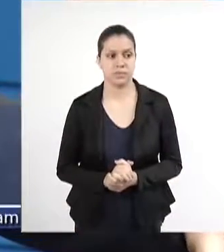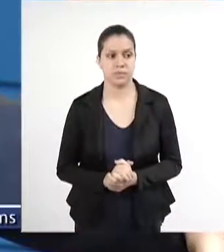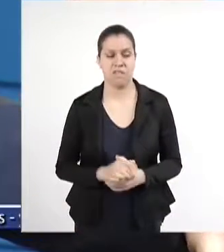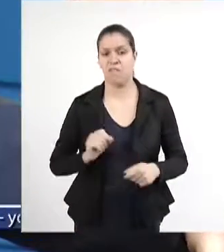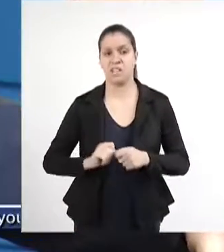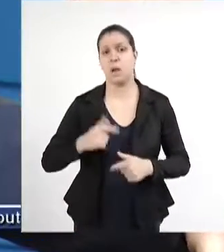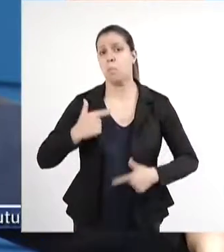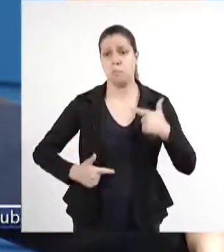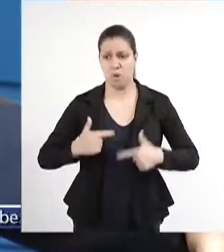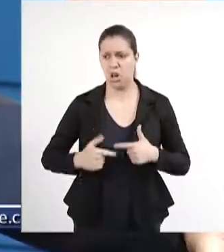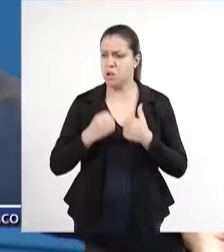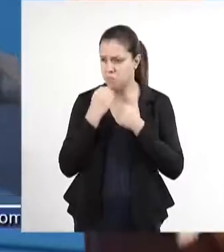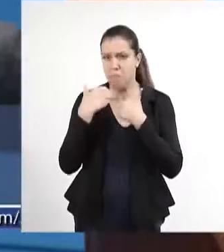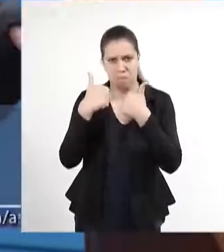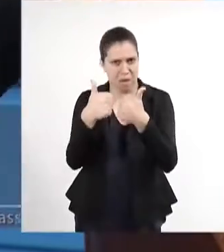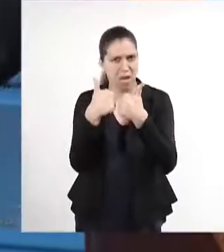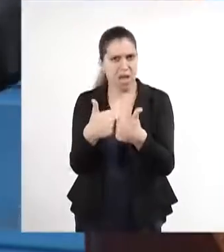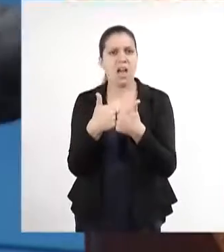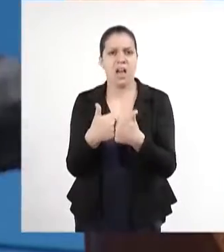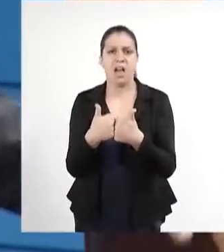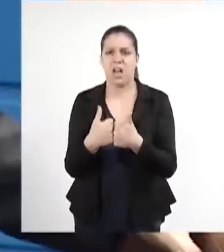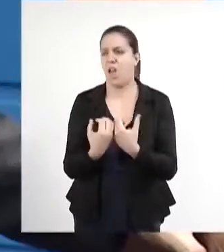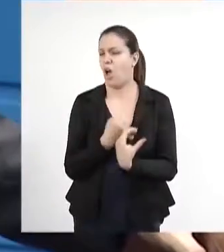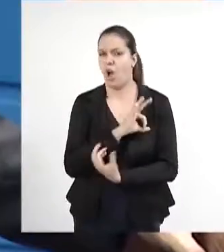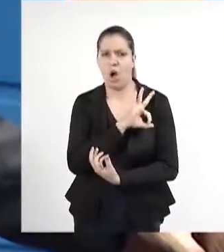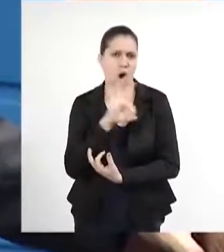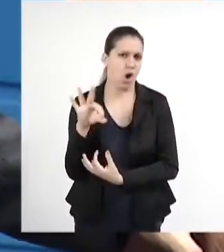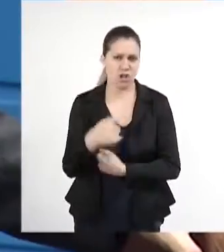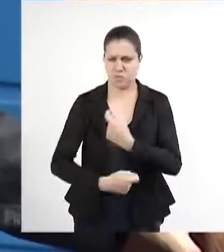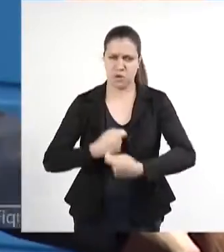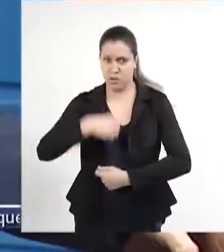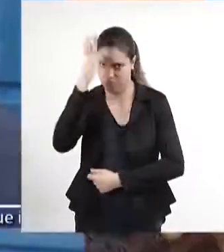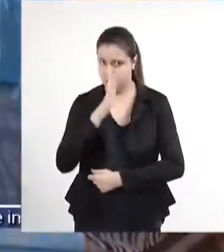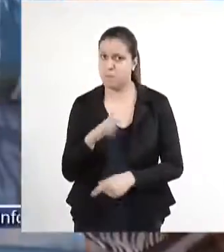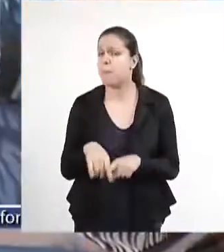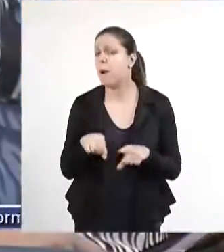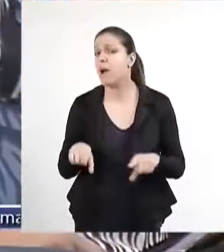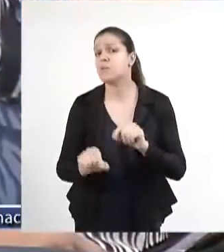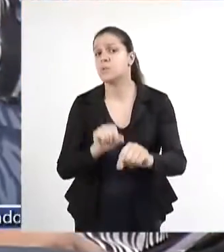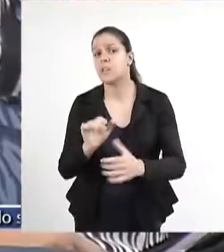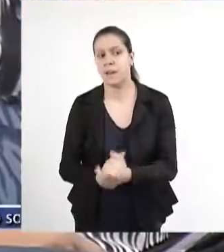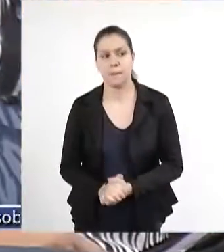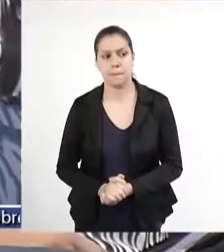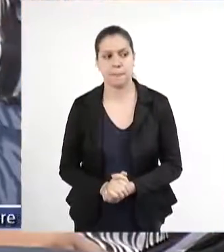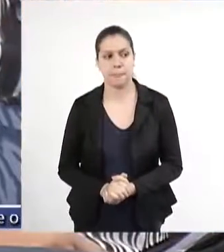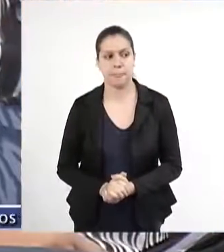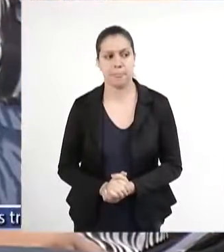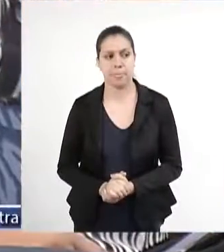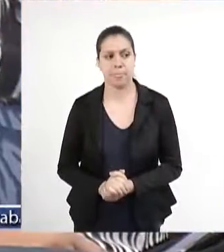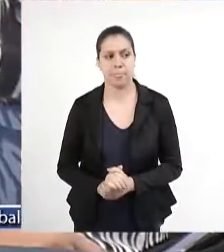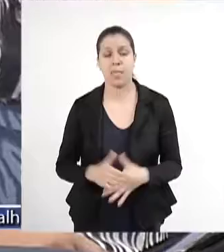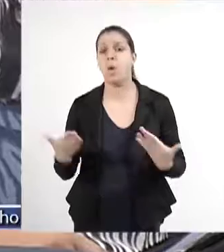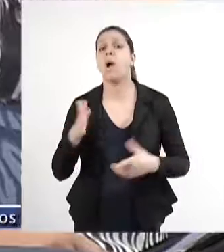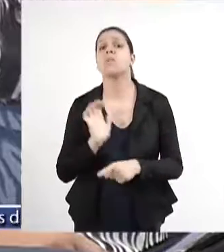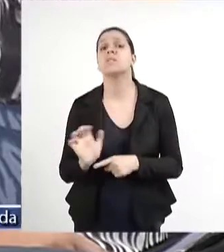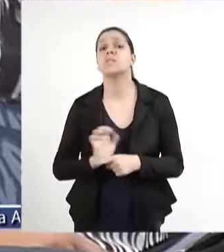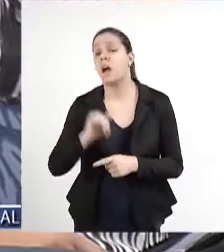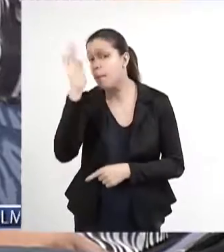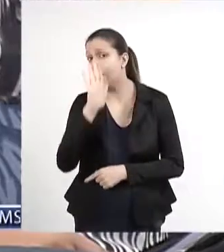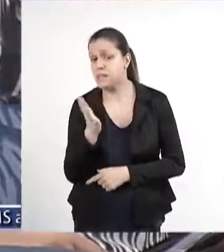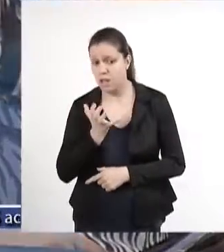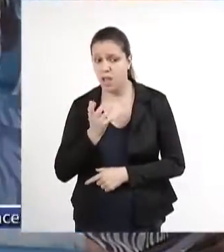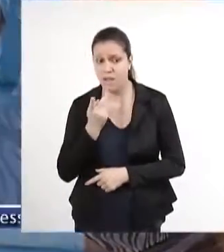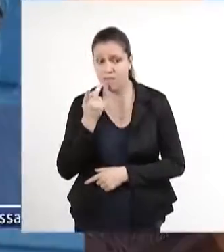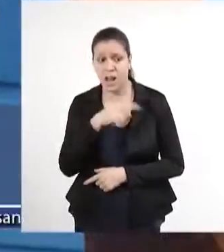política de que está tudo legal e que a balança comercial está bacana, e os estados do Brasil, e eu queria dizer a todos os senhores